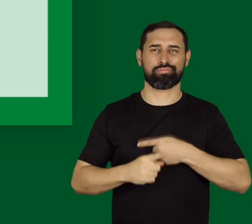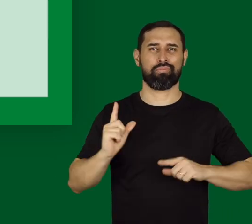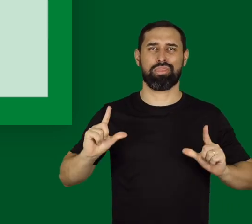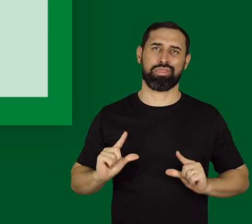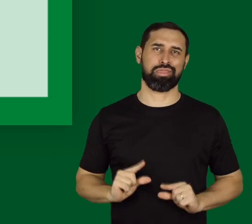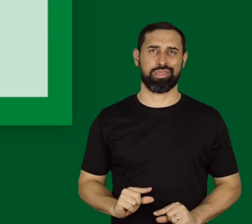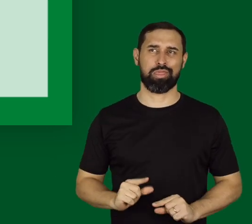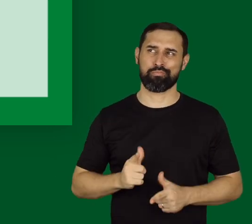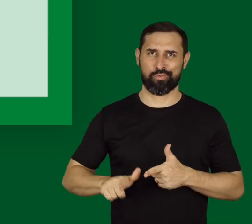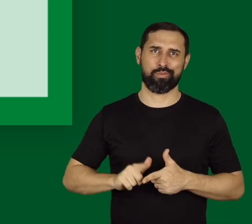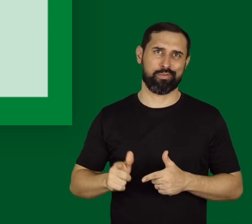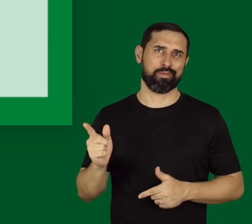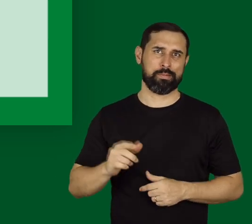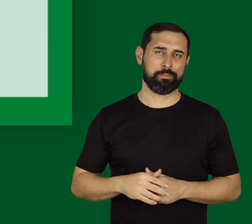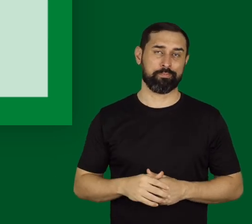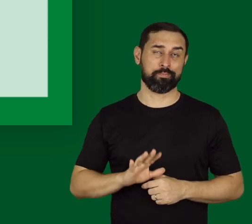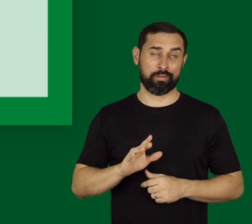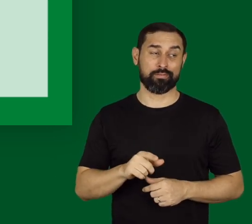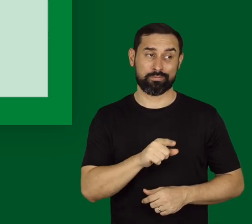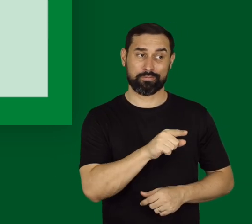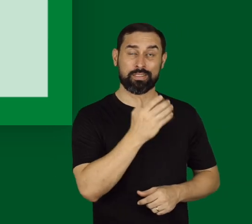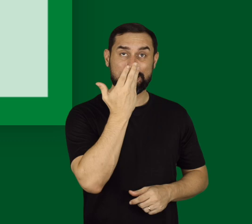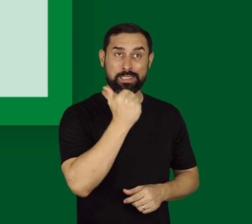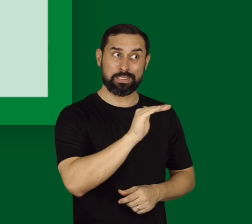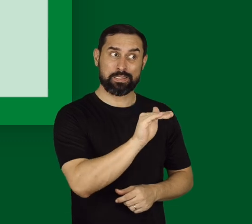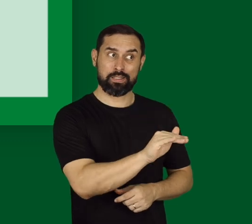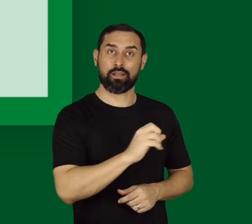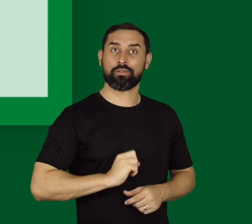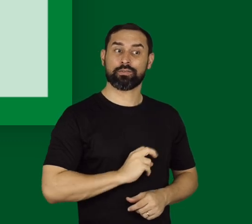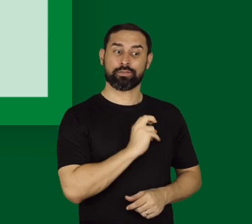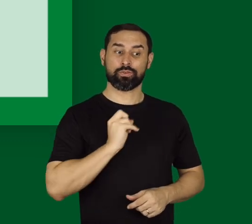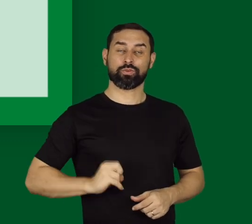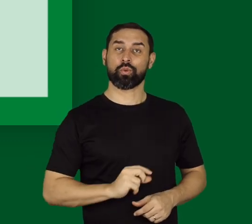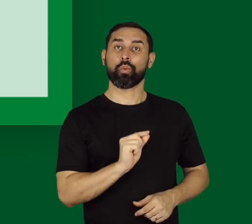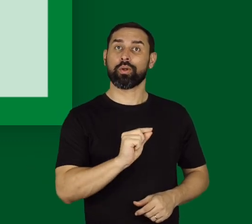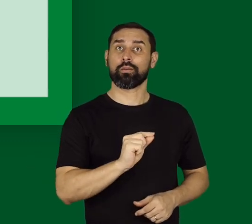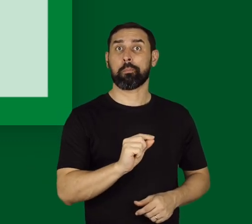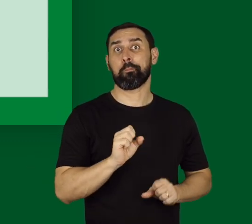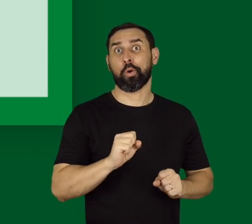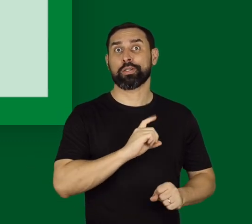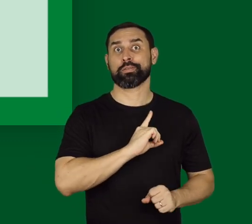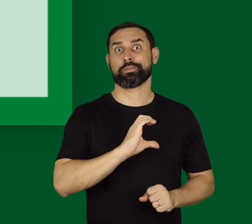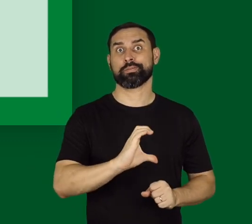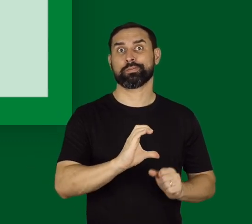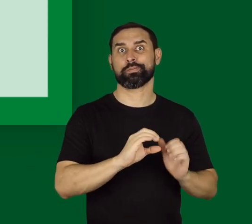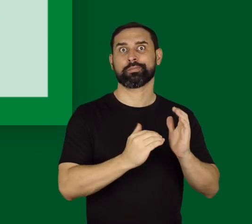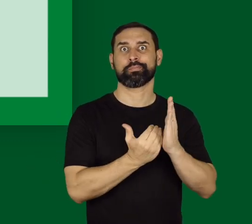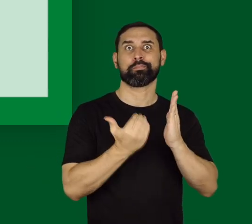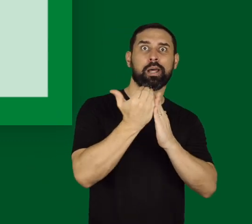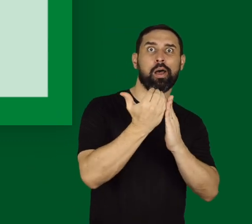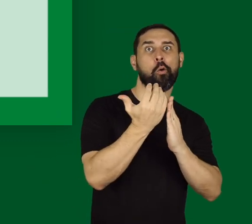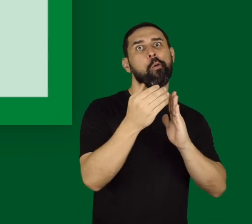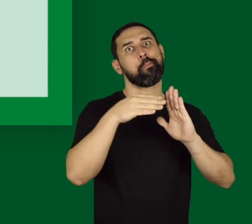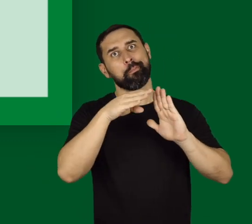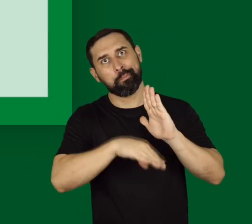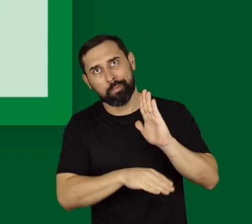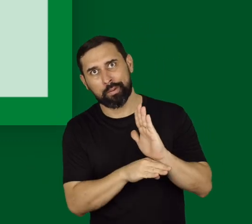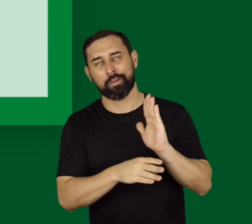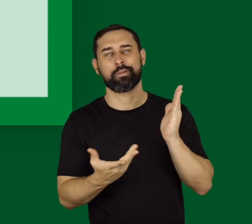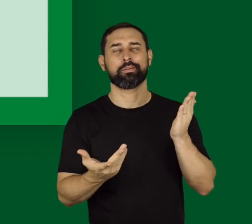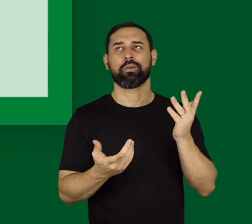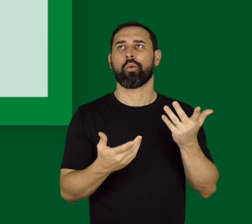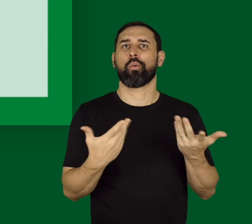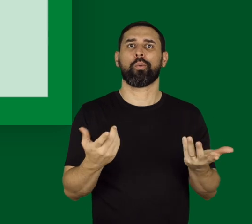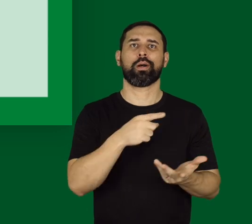vascular. Já na criança, você tem um choque que pode ter um débito cardíaco que pode estar aumentado ou